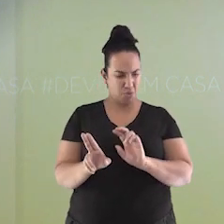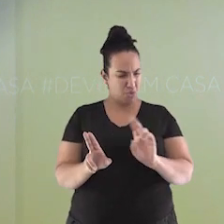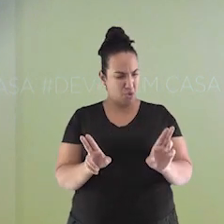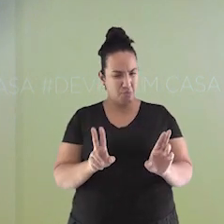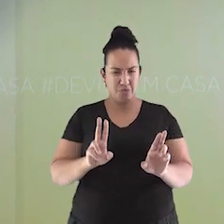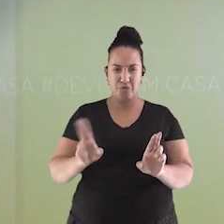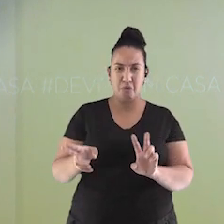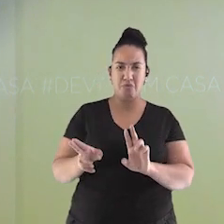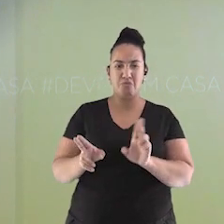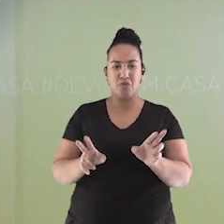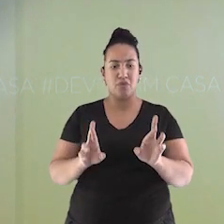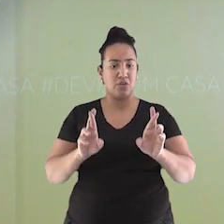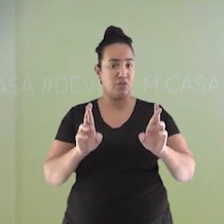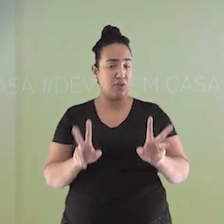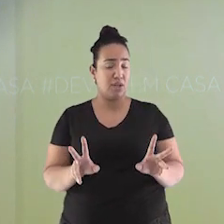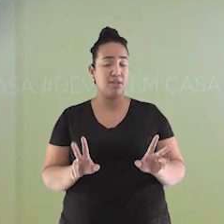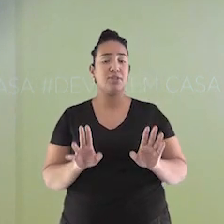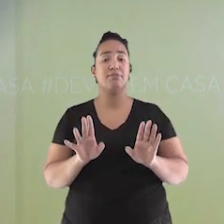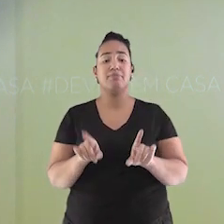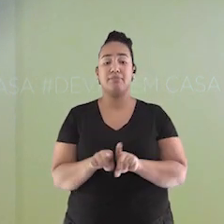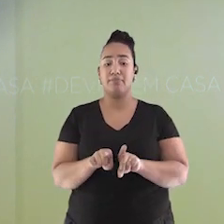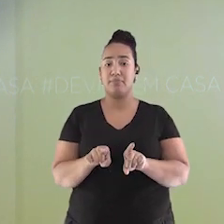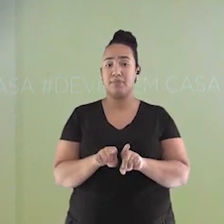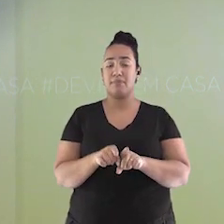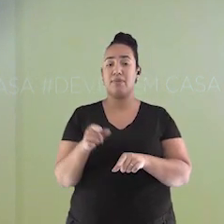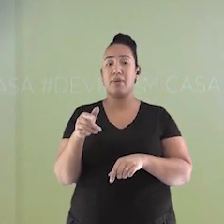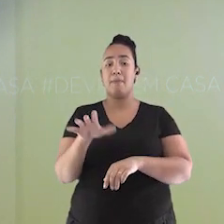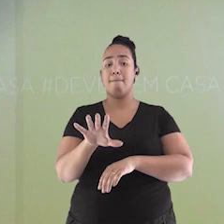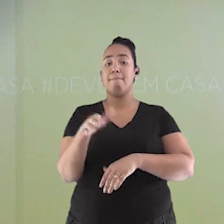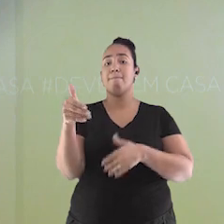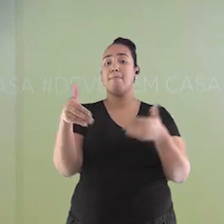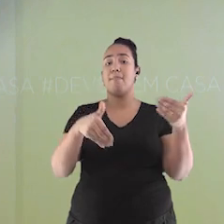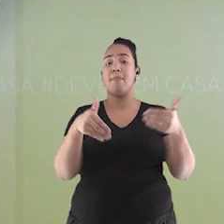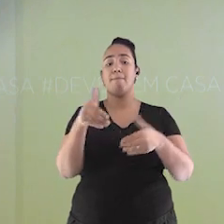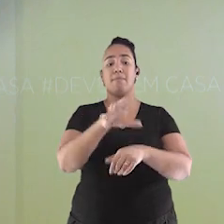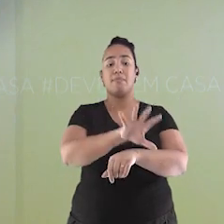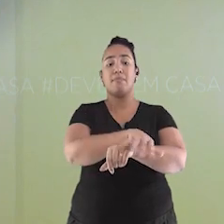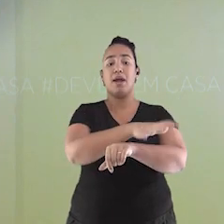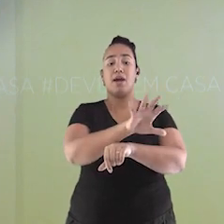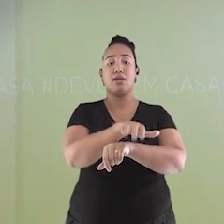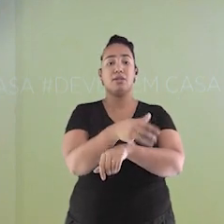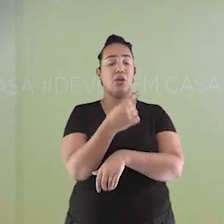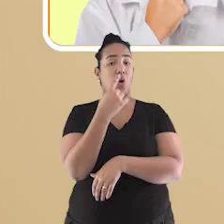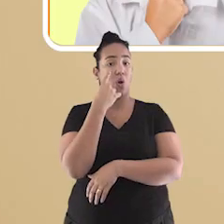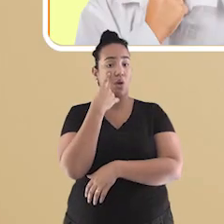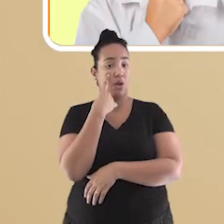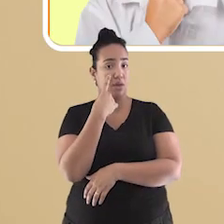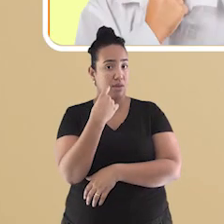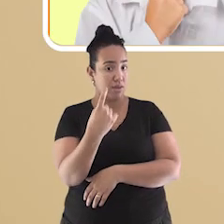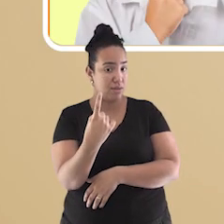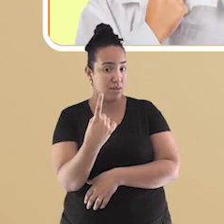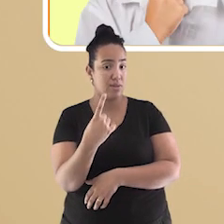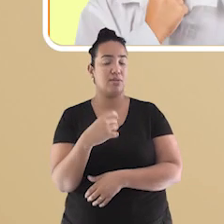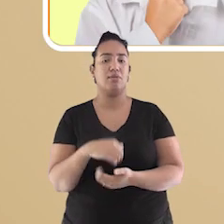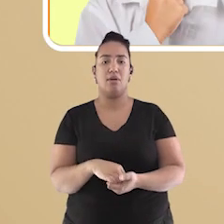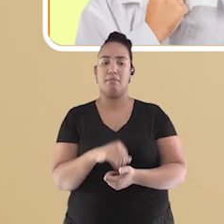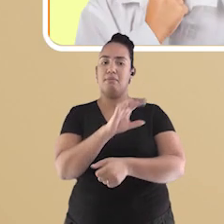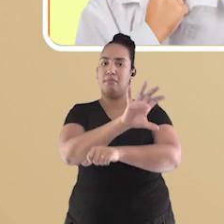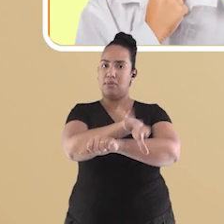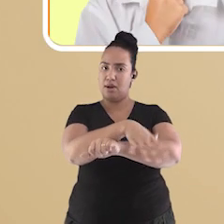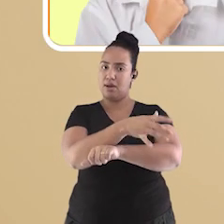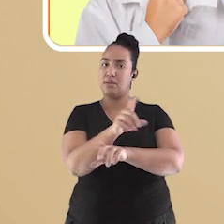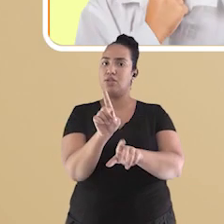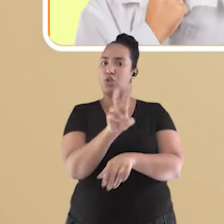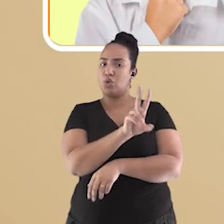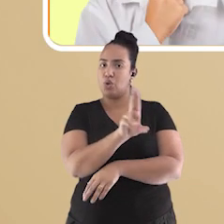por elas, também foi passear numa praça. E olha só que interessante, a praça também